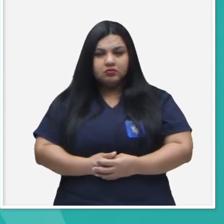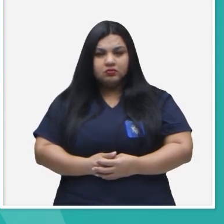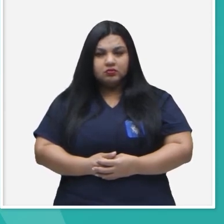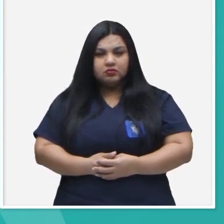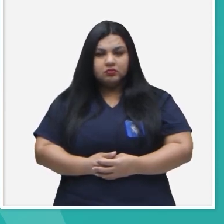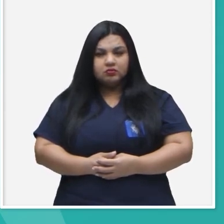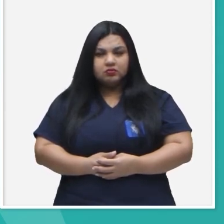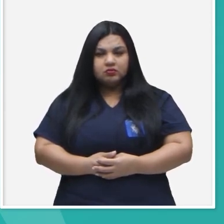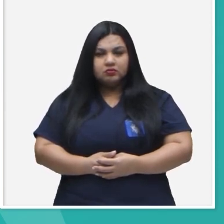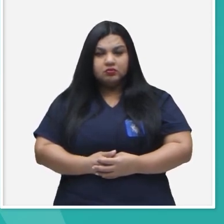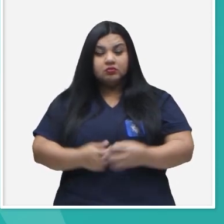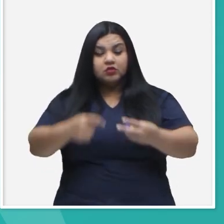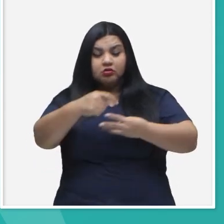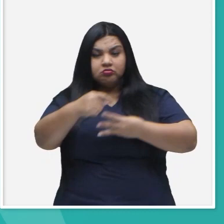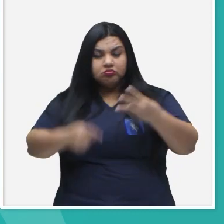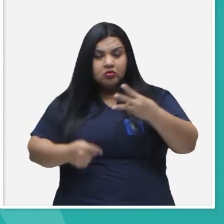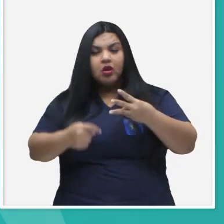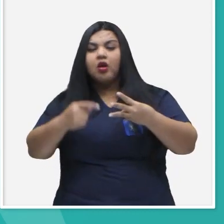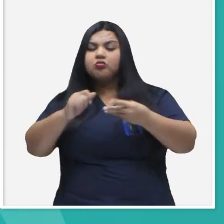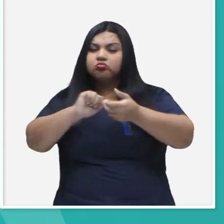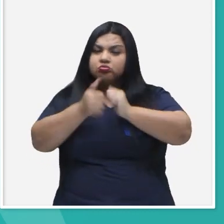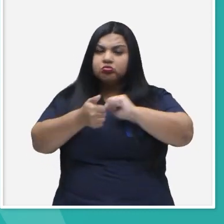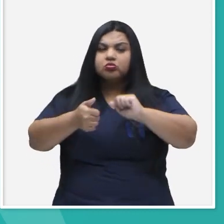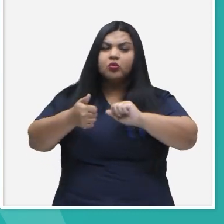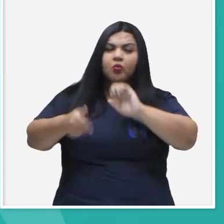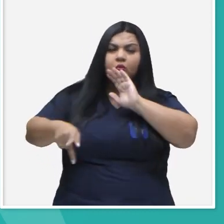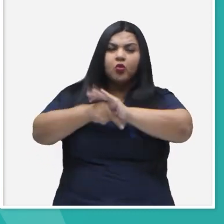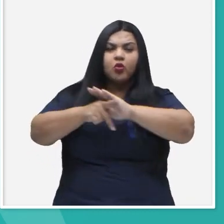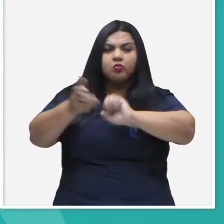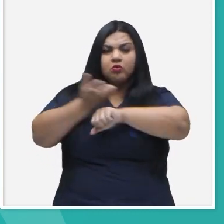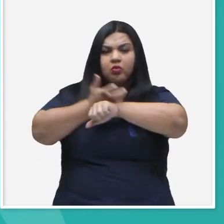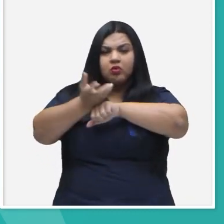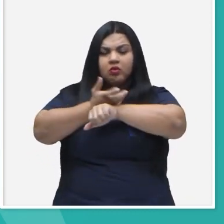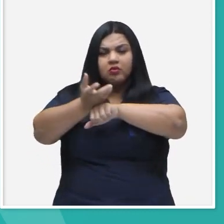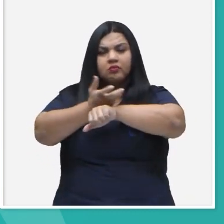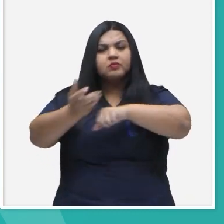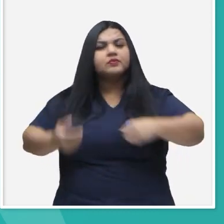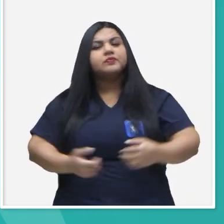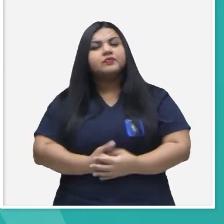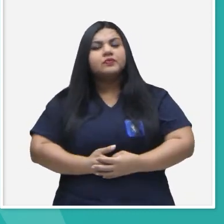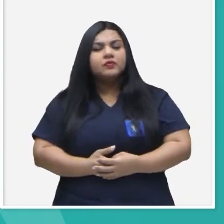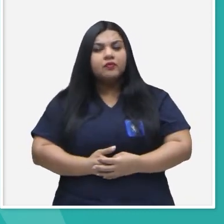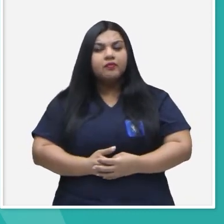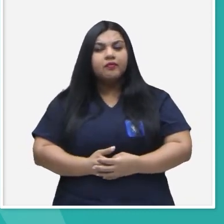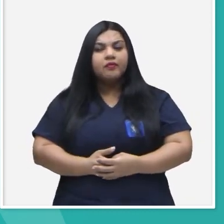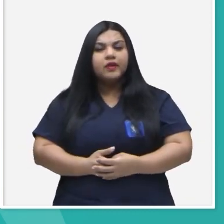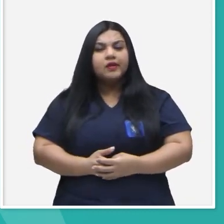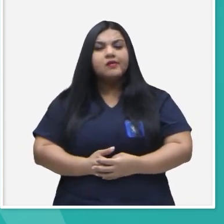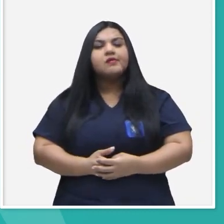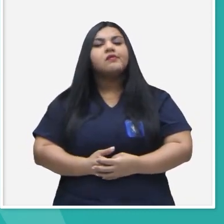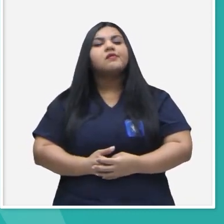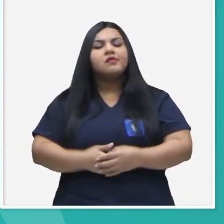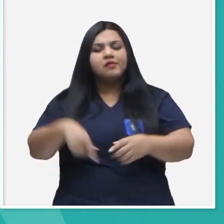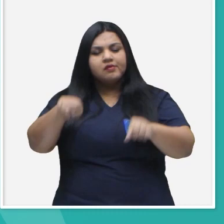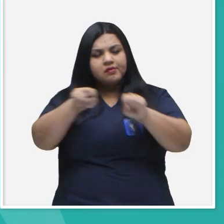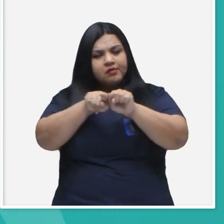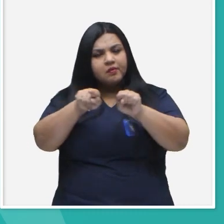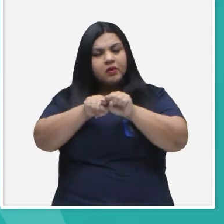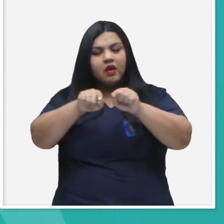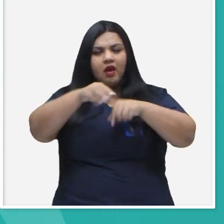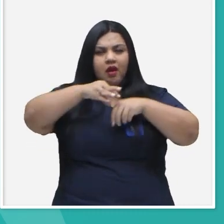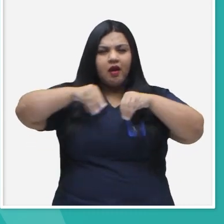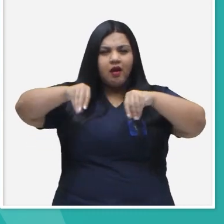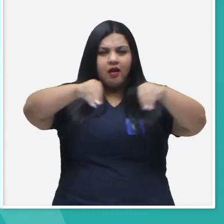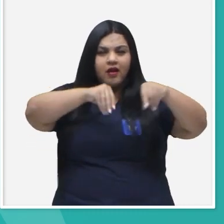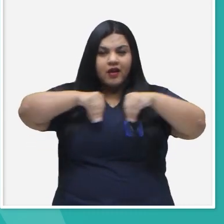E temos outros também, tá bom? Nós também temos a areia. E aqui